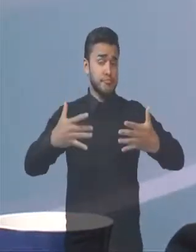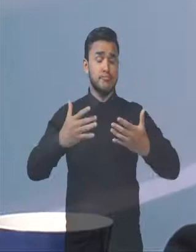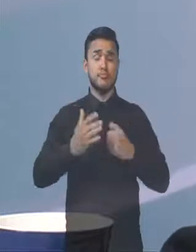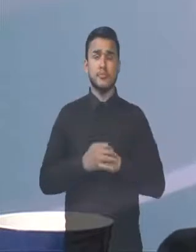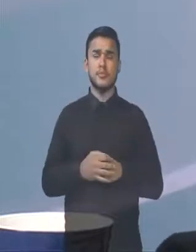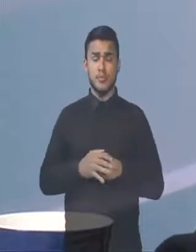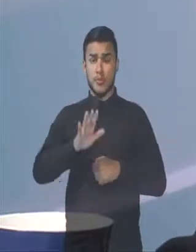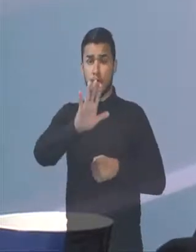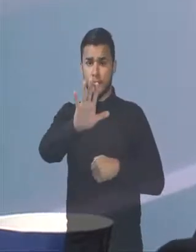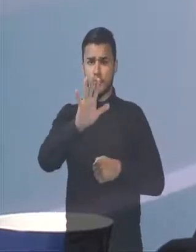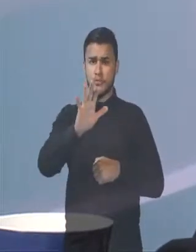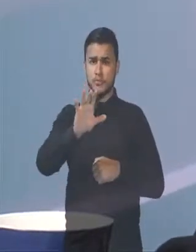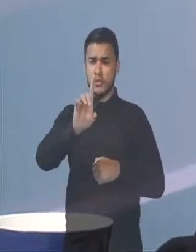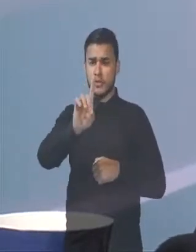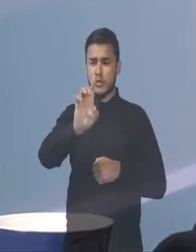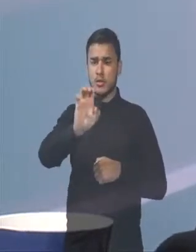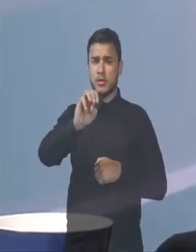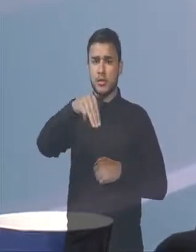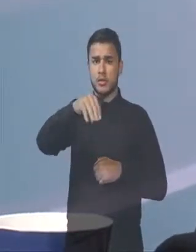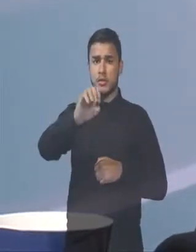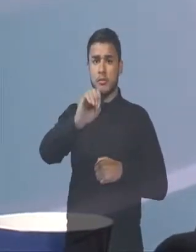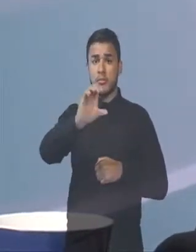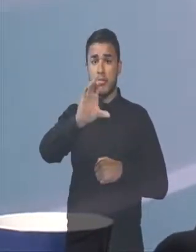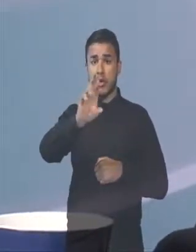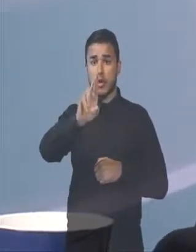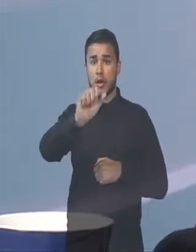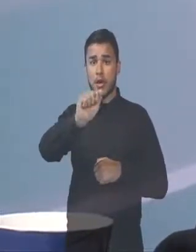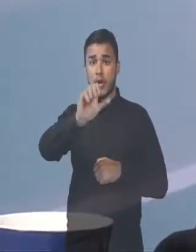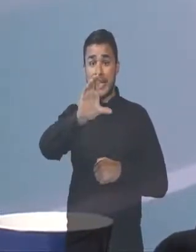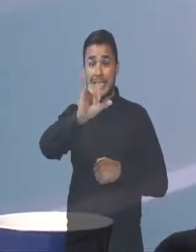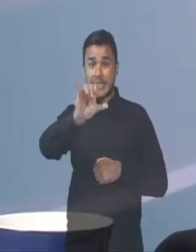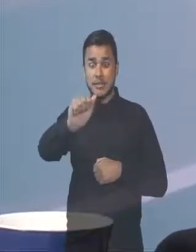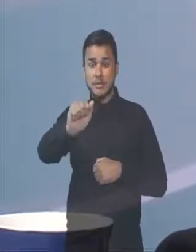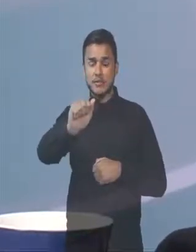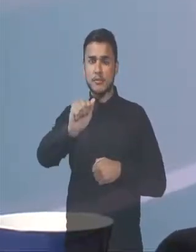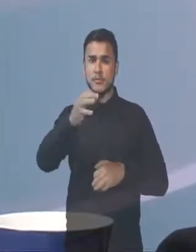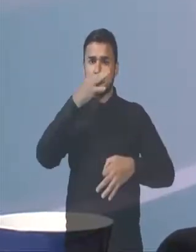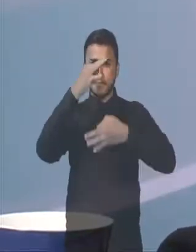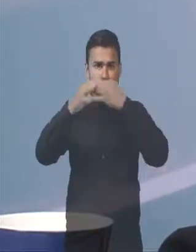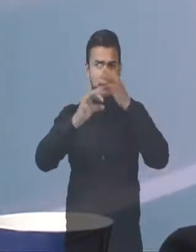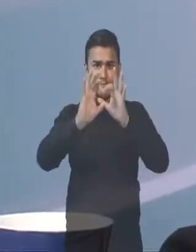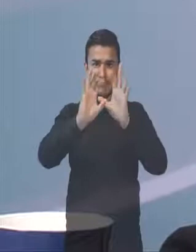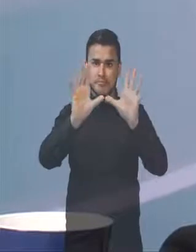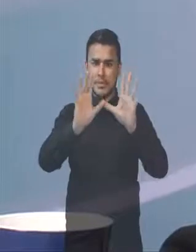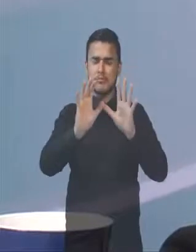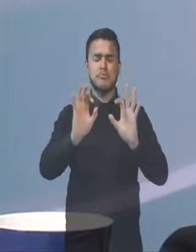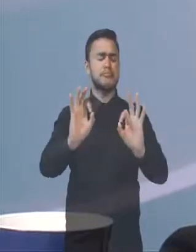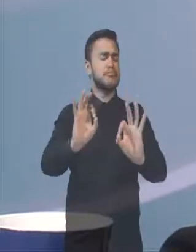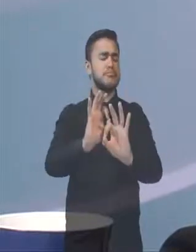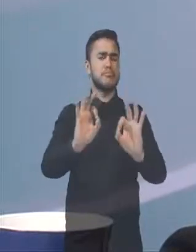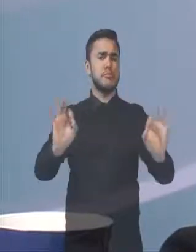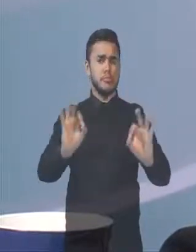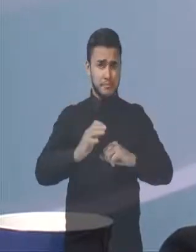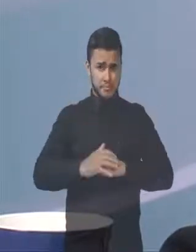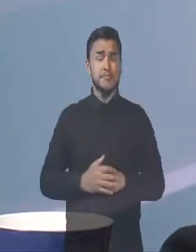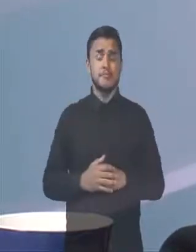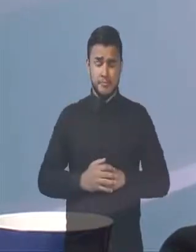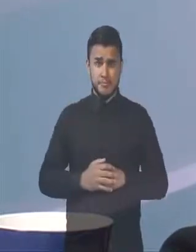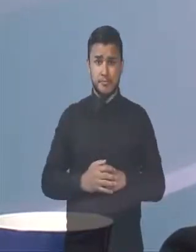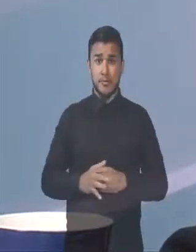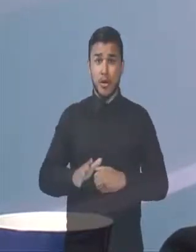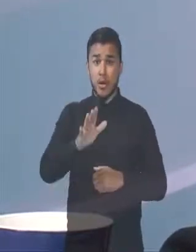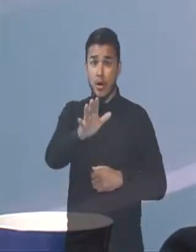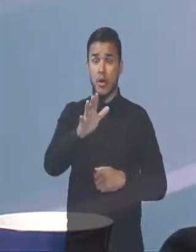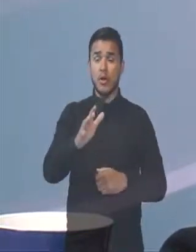a democracia nunca esteve tão bem. Democracia de uma pessoa que define o que vai ser feito,